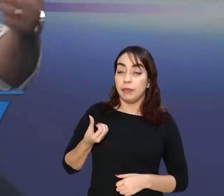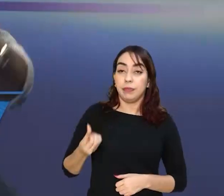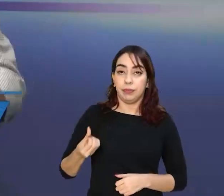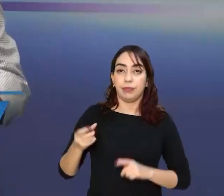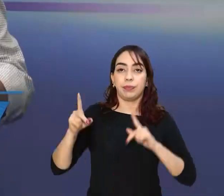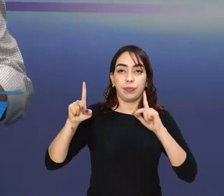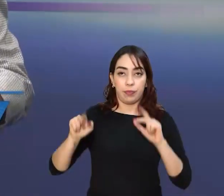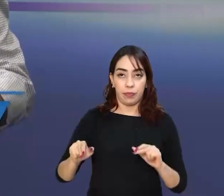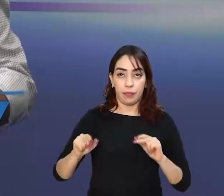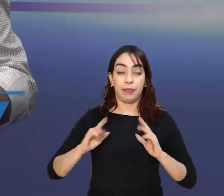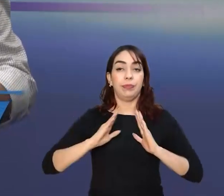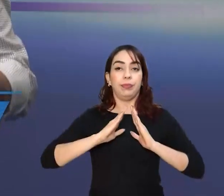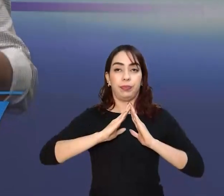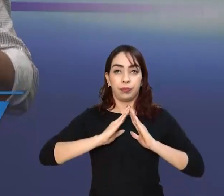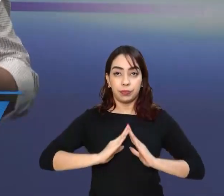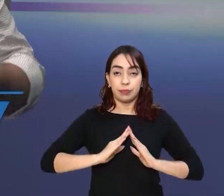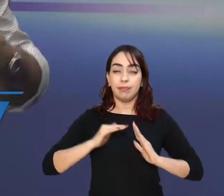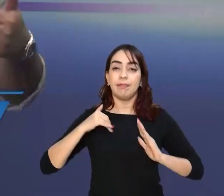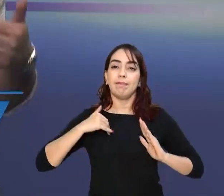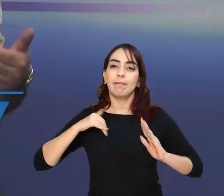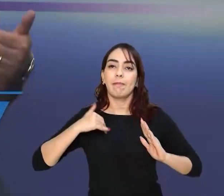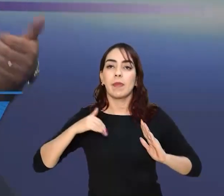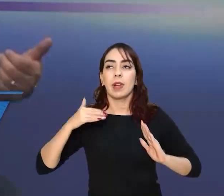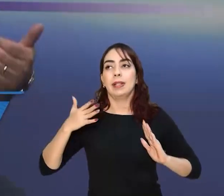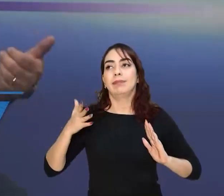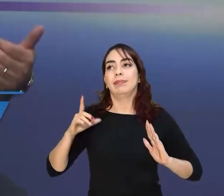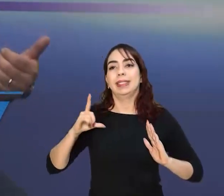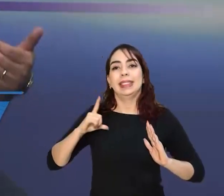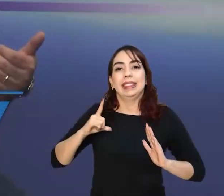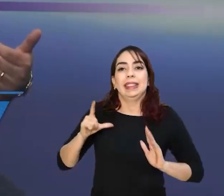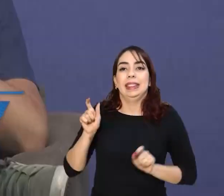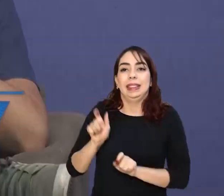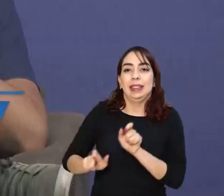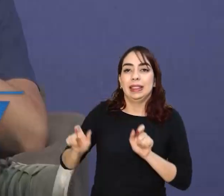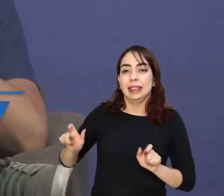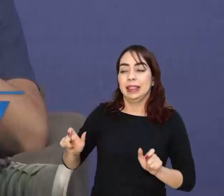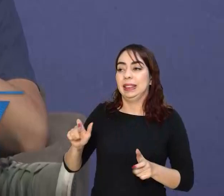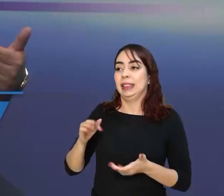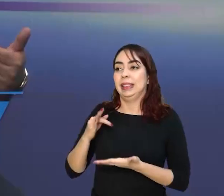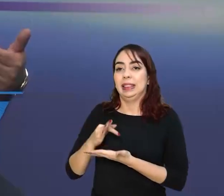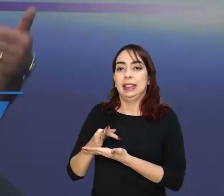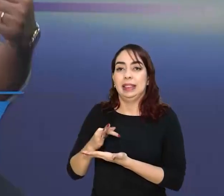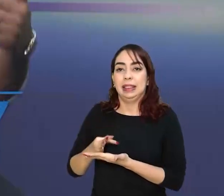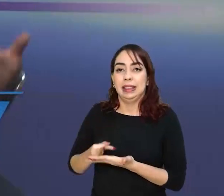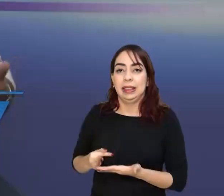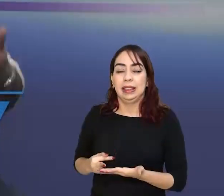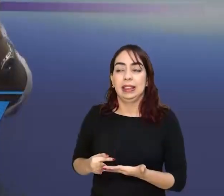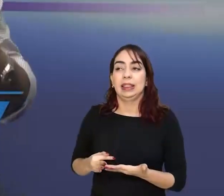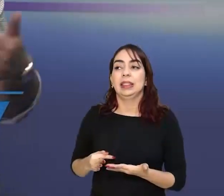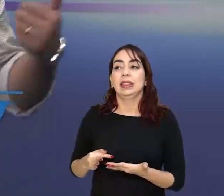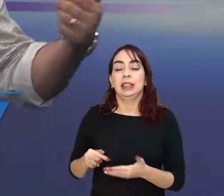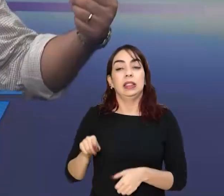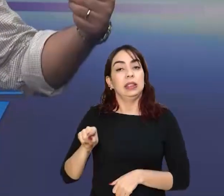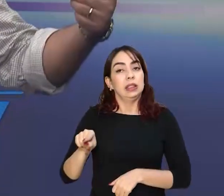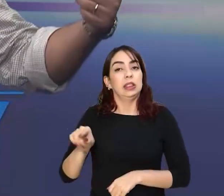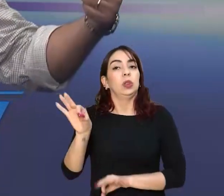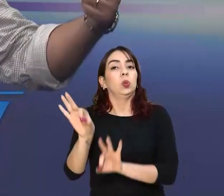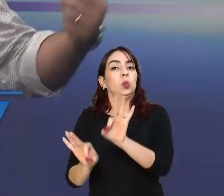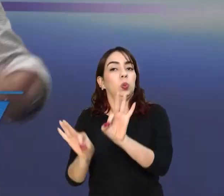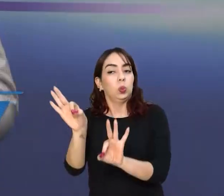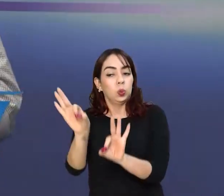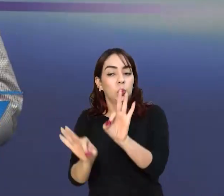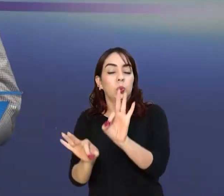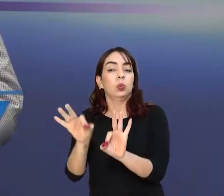o Ceará todo desfalcado. Mas tá em uma fase, quer dizer, é um jogo complicado. E esse Atlético-Goianiense é um time arrumadinho. Mas está em uma fase, faz 4 jogos que não ganha.